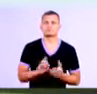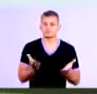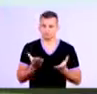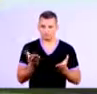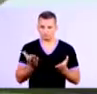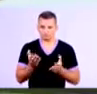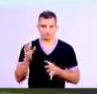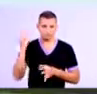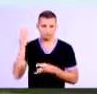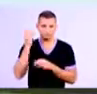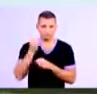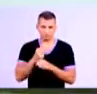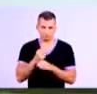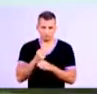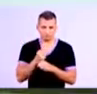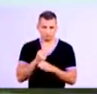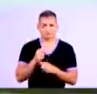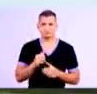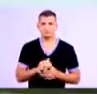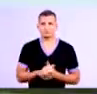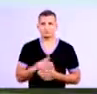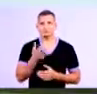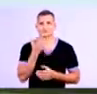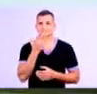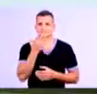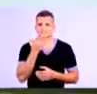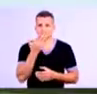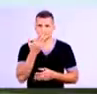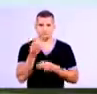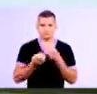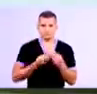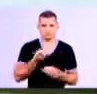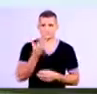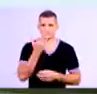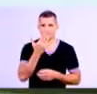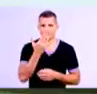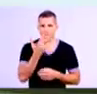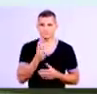vai começar a revisar a parte de cores, de tratamento de cores.